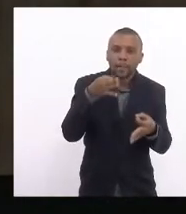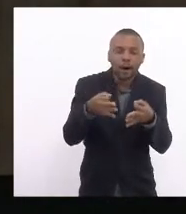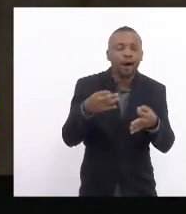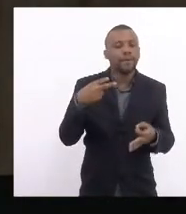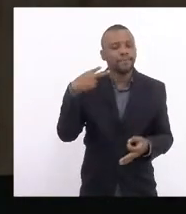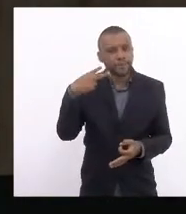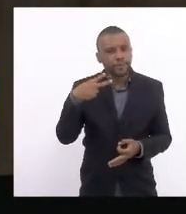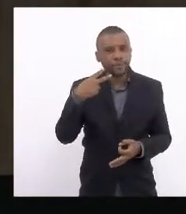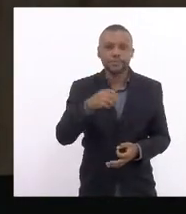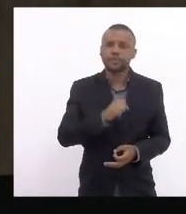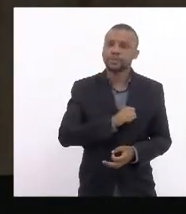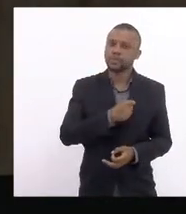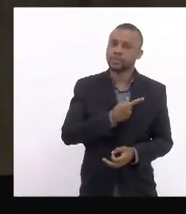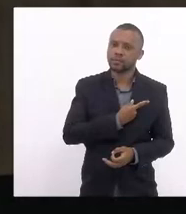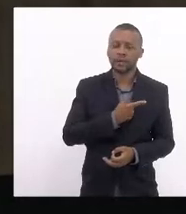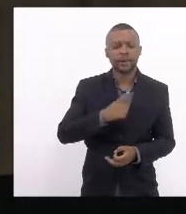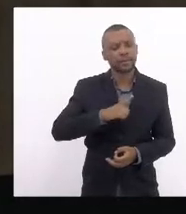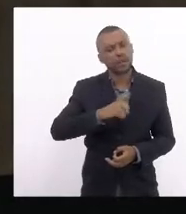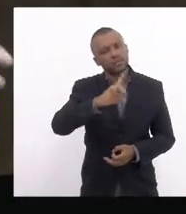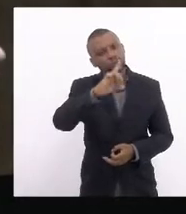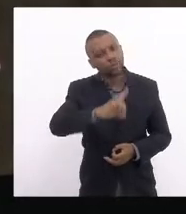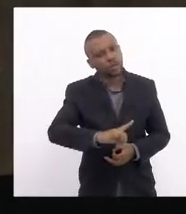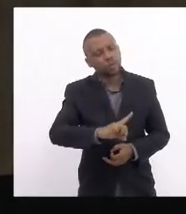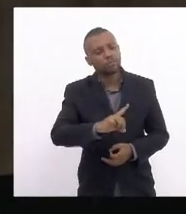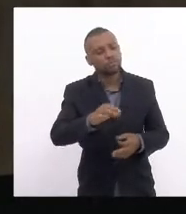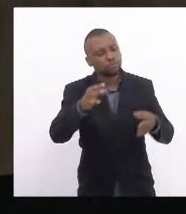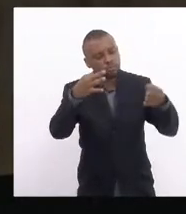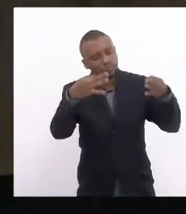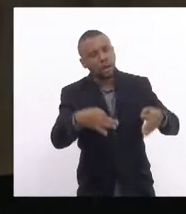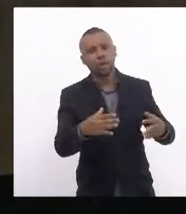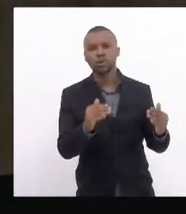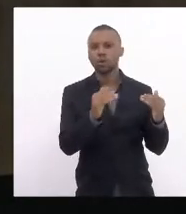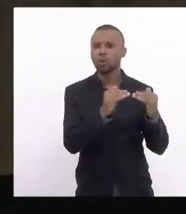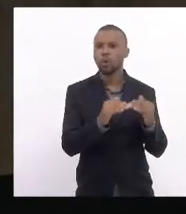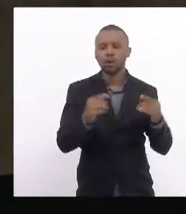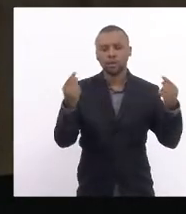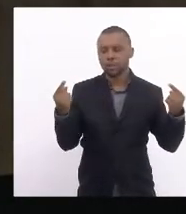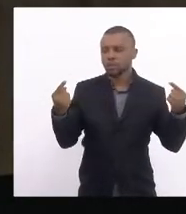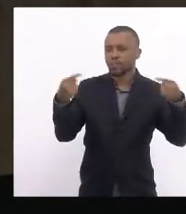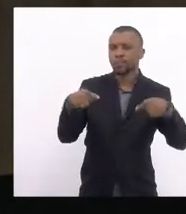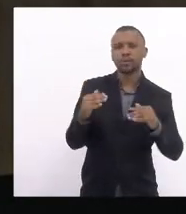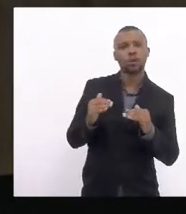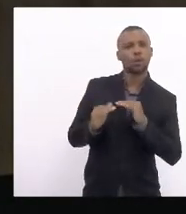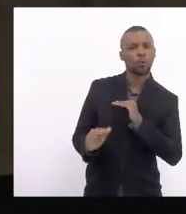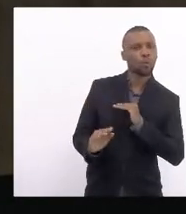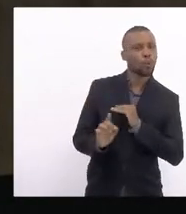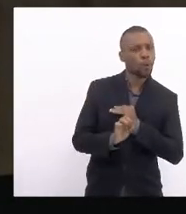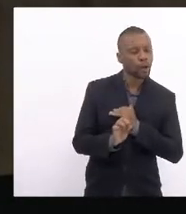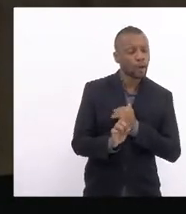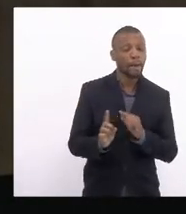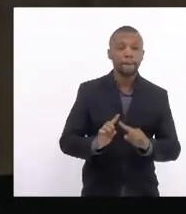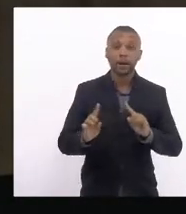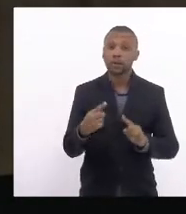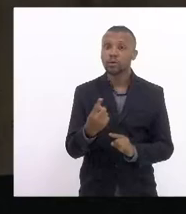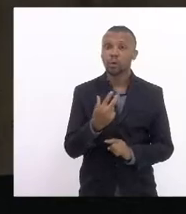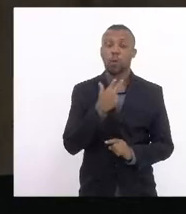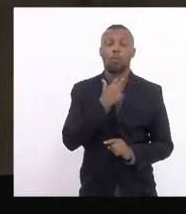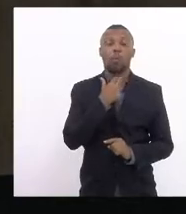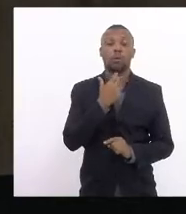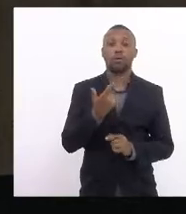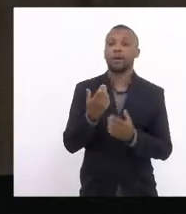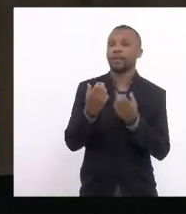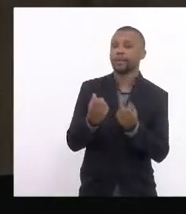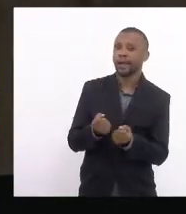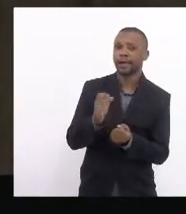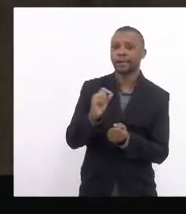do estado de São Gonçalo, ele tem todo direito legítimo se contrapor. Agora, o que nós não podemos aceitar é que colegas venham